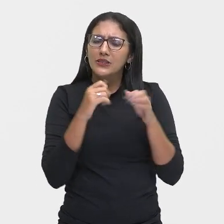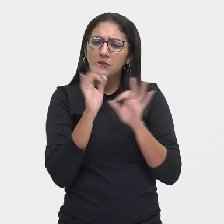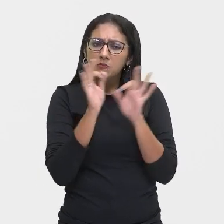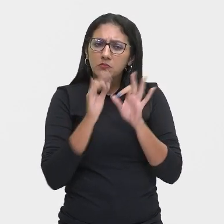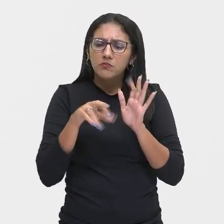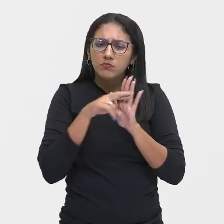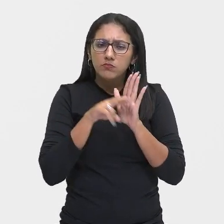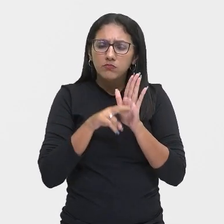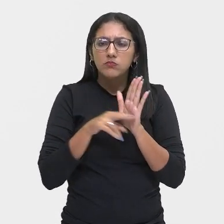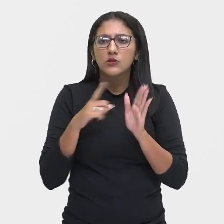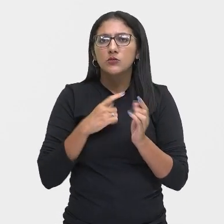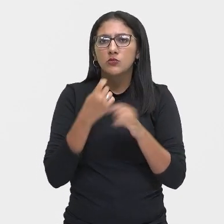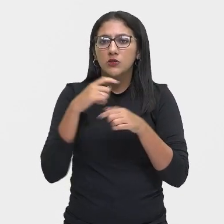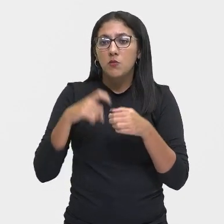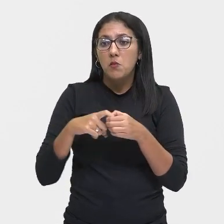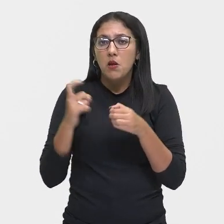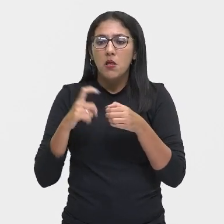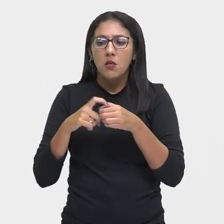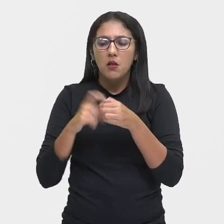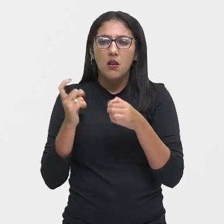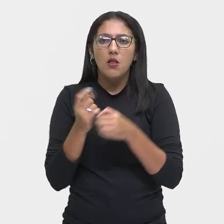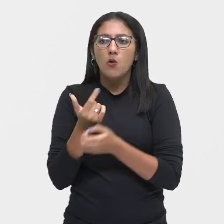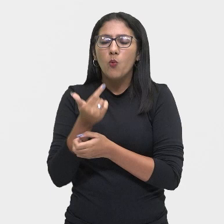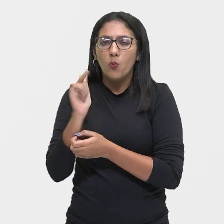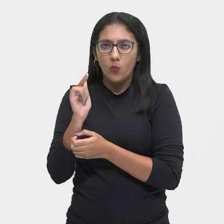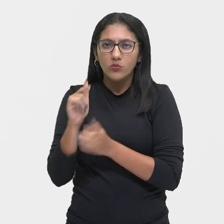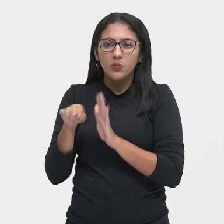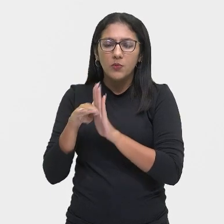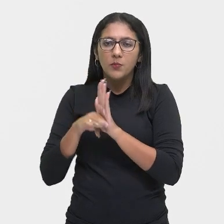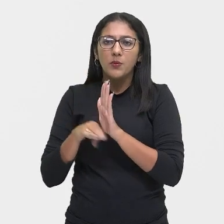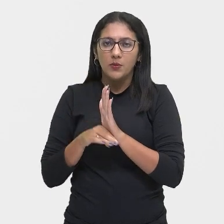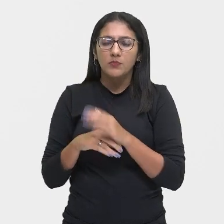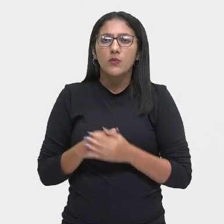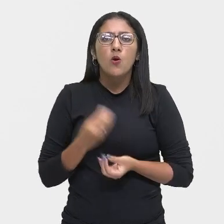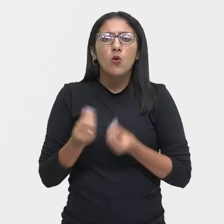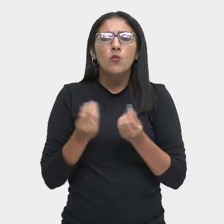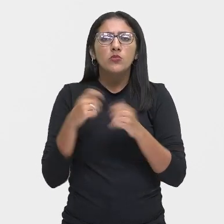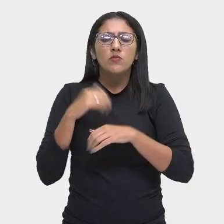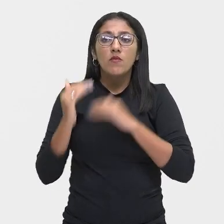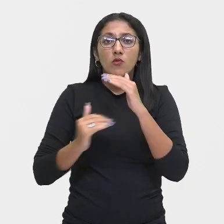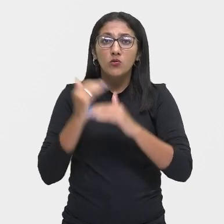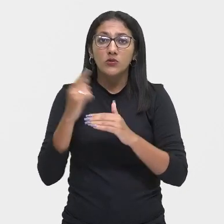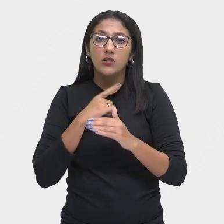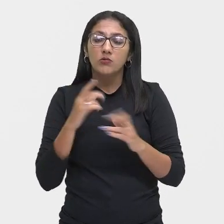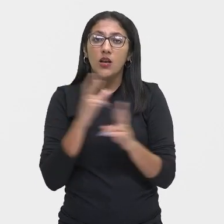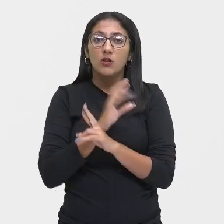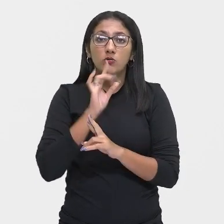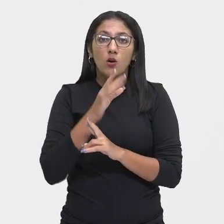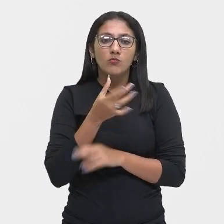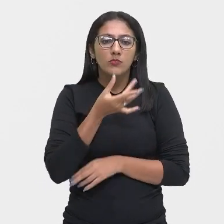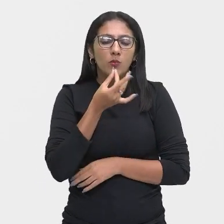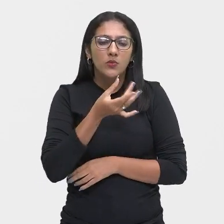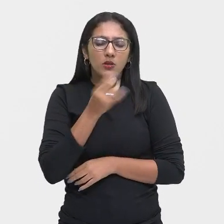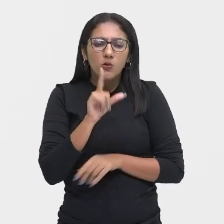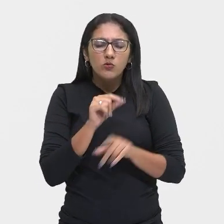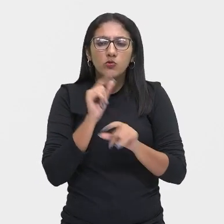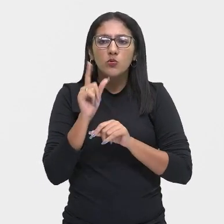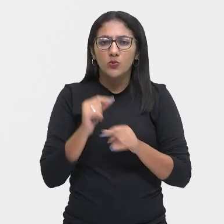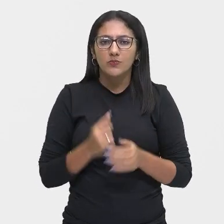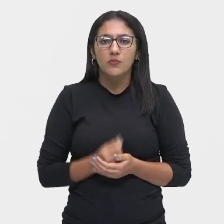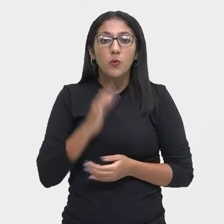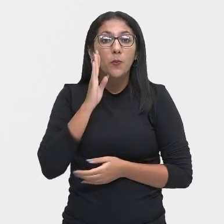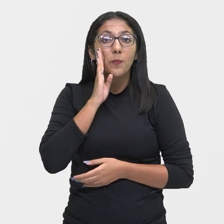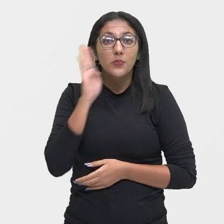para destravar outros níveis, a progressão dependerá muito das escolhas do jogador. Um dos jogos mais conhecidos é